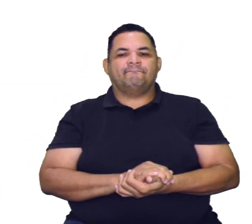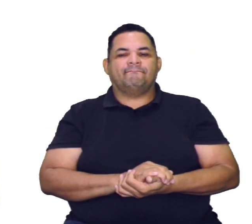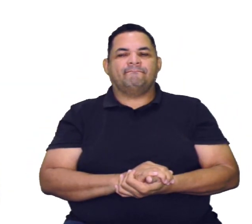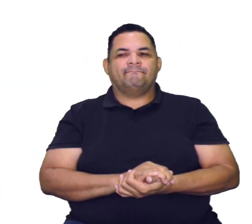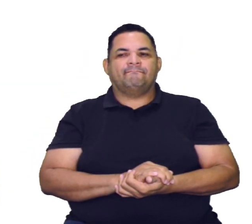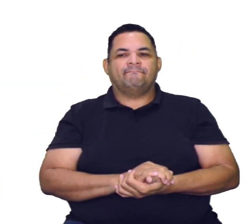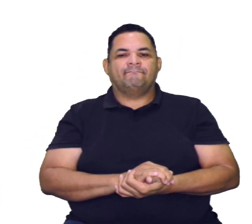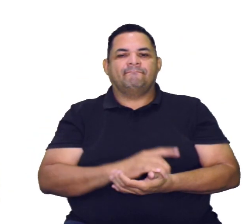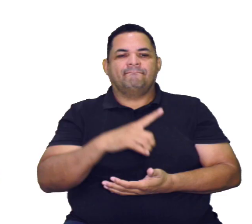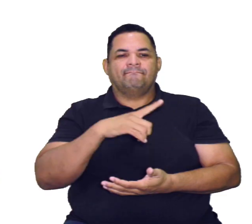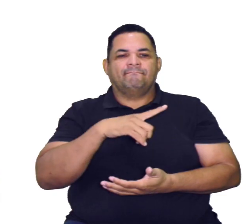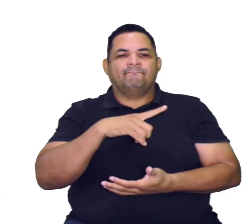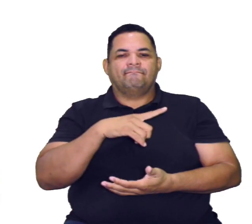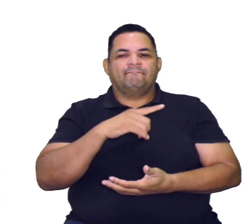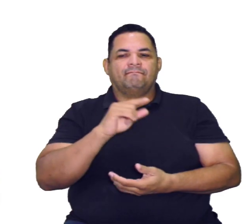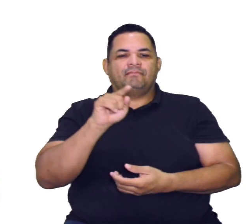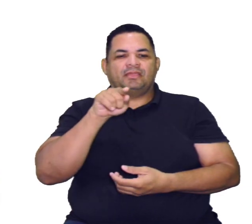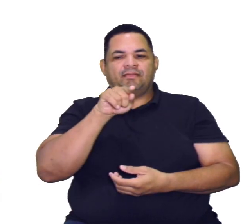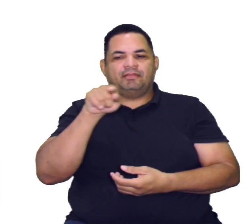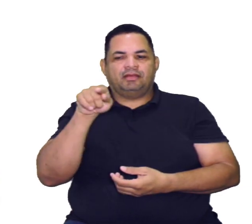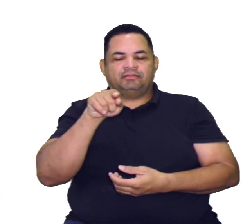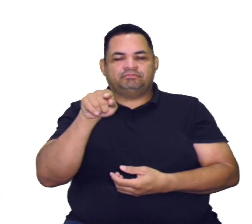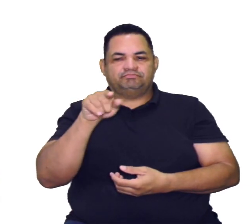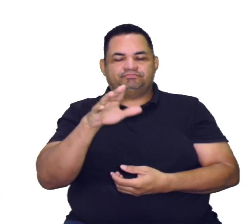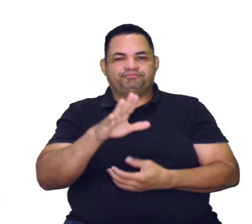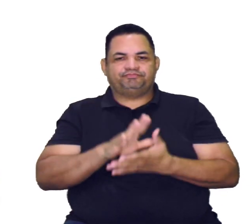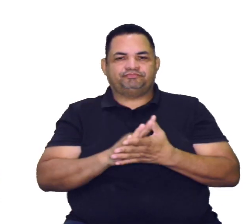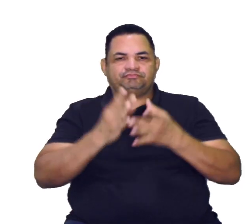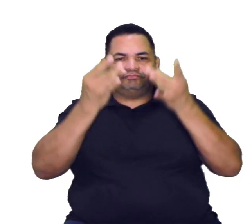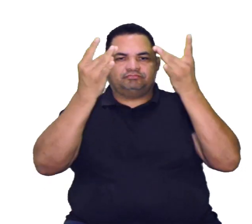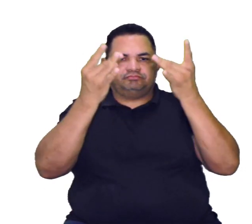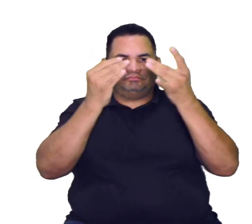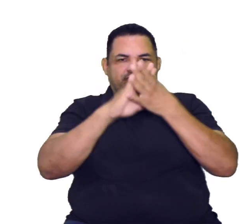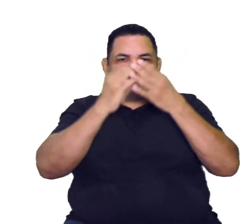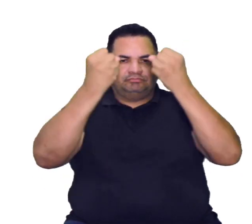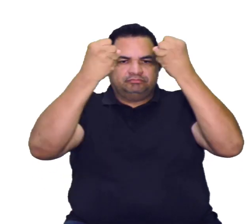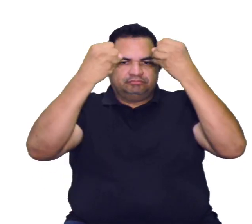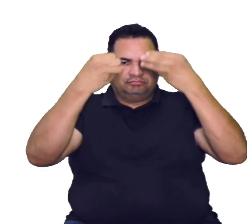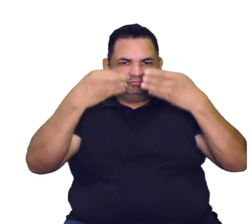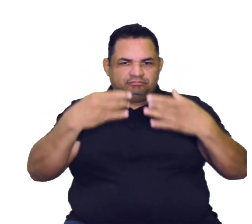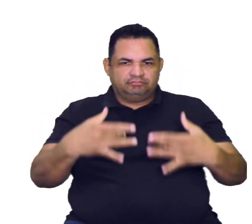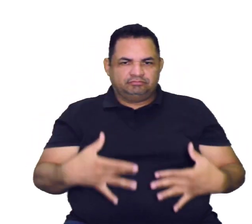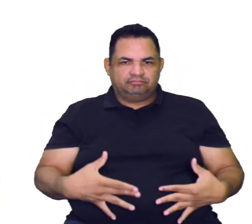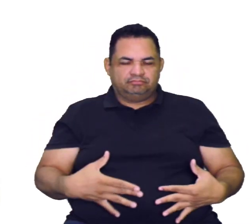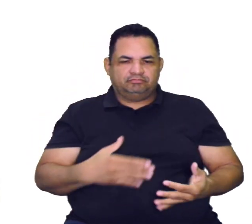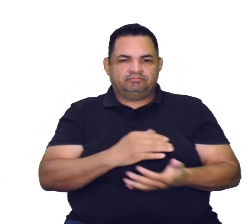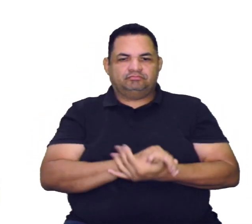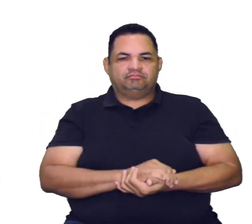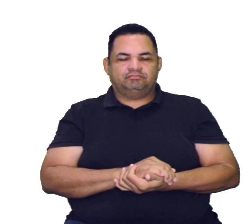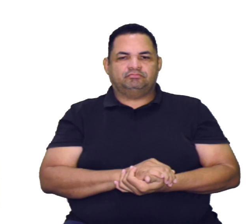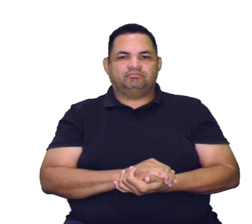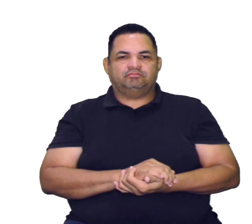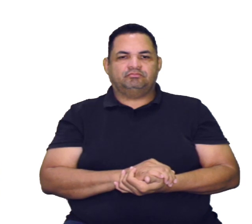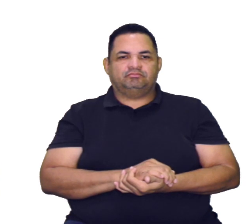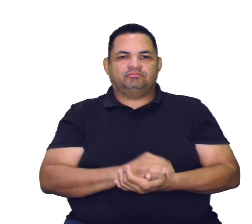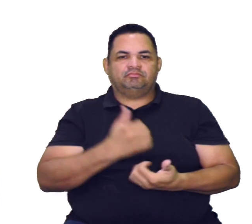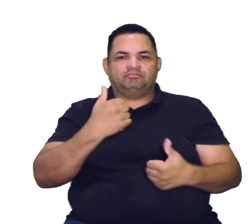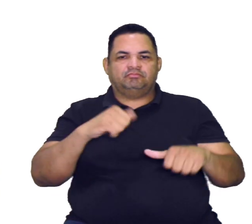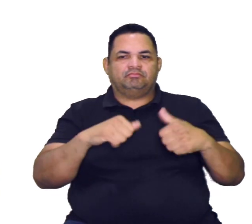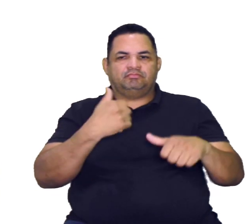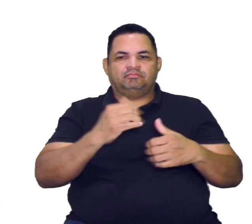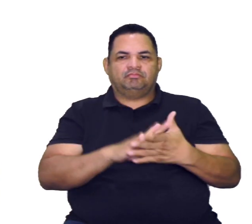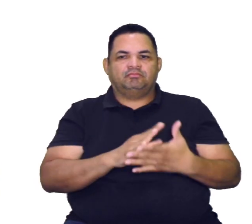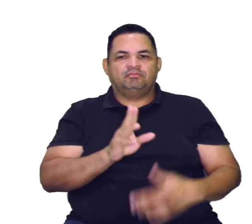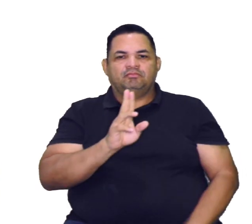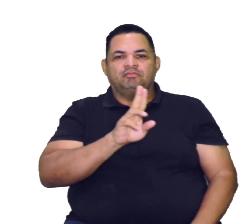com o marcador aqui, ela vai falar a respeito de... Opa, eu avancei muito, mas eu vou falar sobre